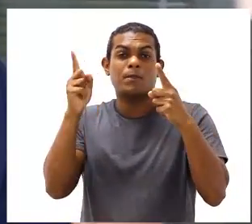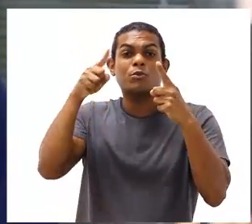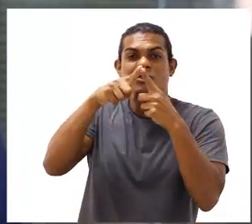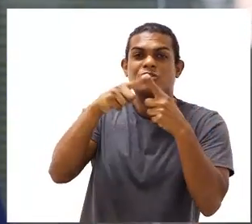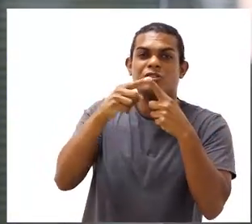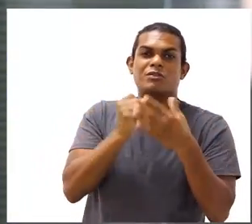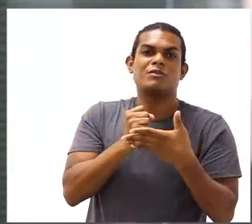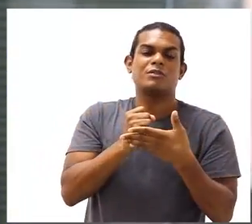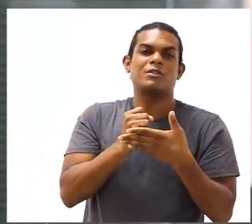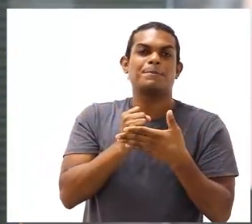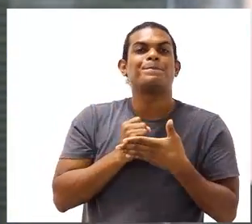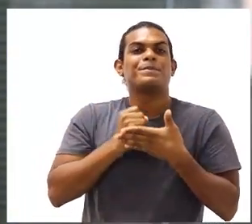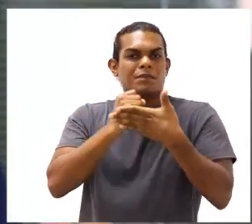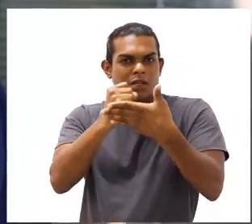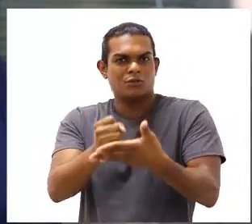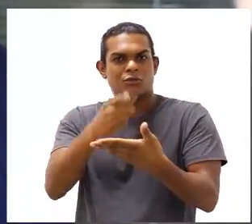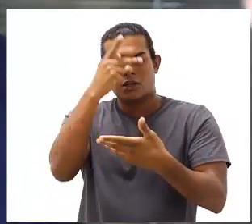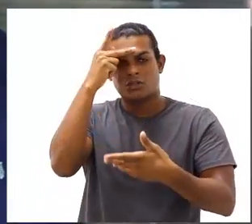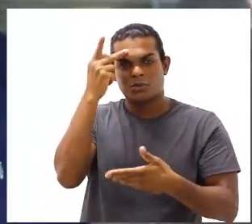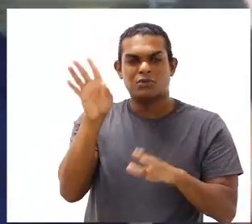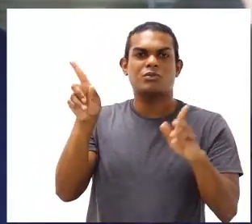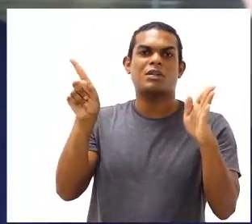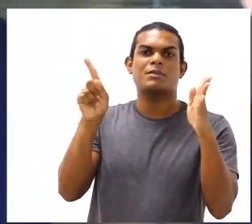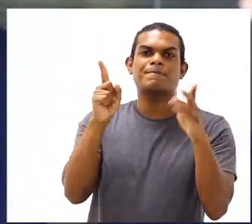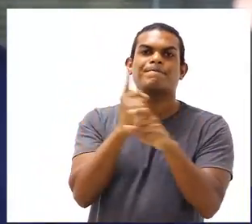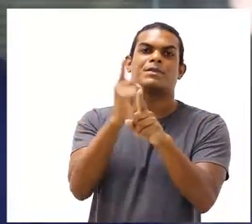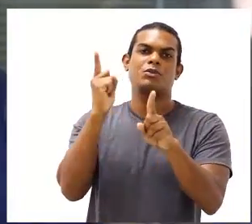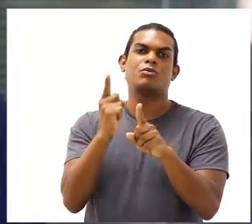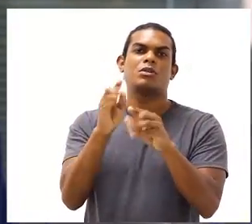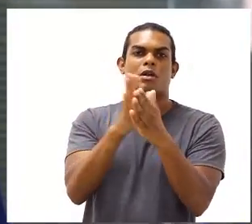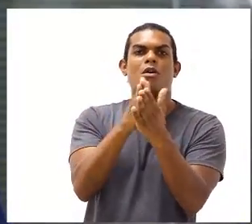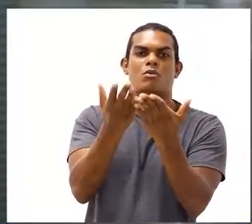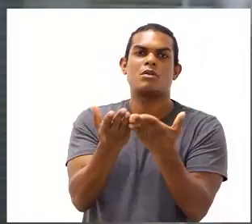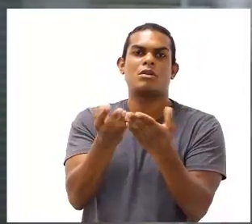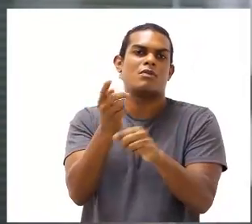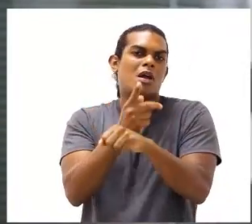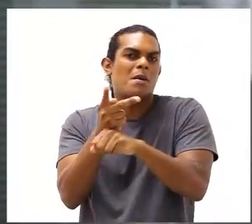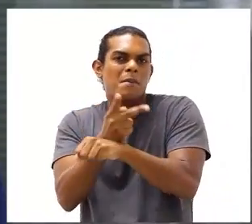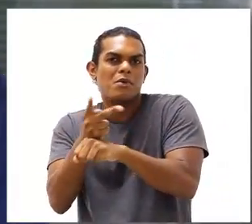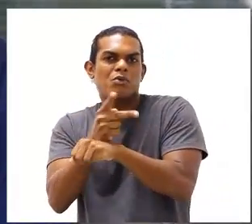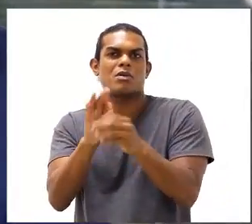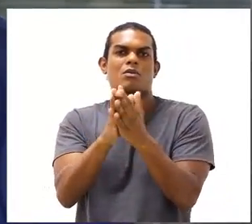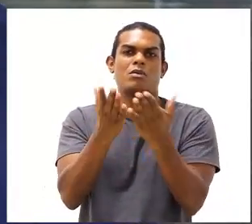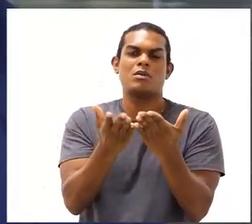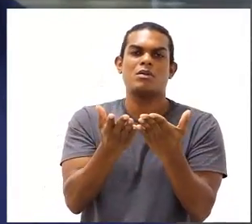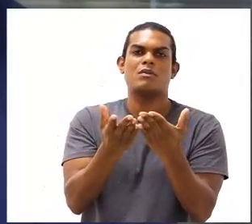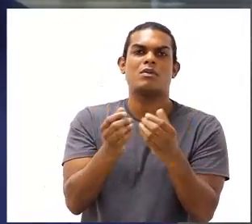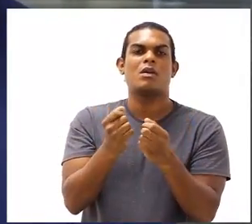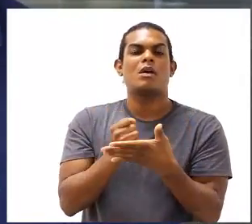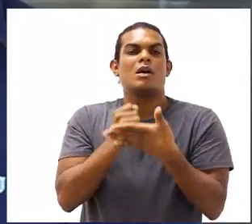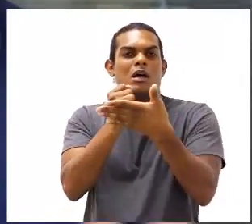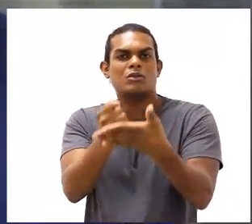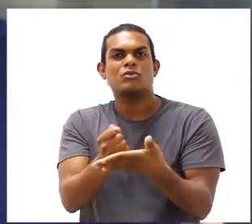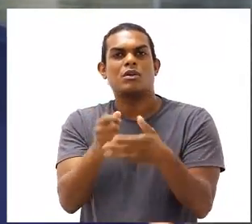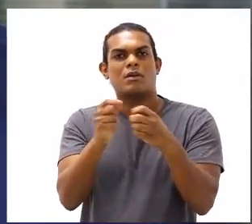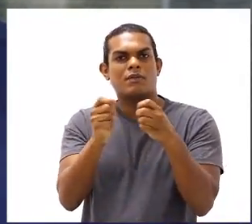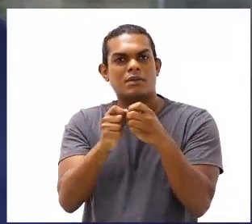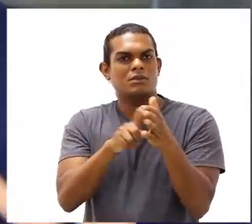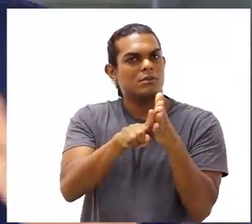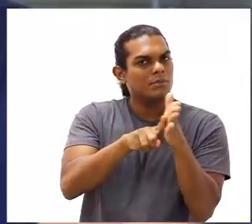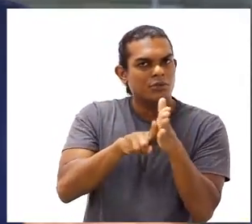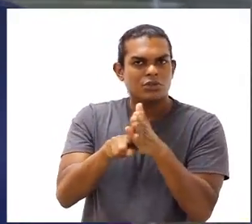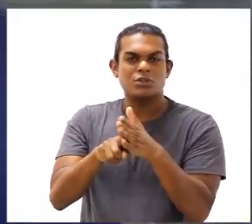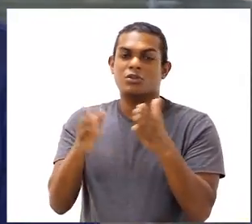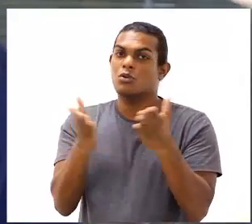que tradicionalmente você tinha muito isso. O bibliotecário ia ajudar a procurar um livro, ajudar você a fazer uma pesquisa. Hoje não, hoje